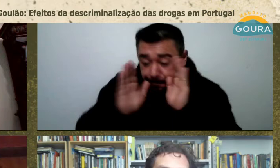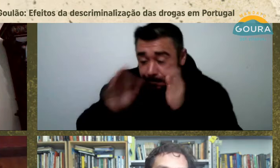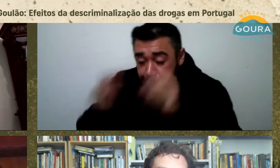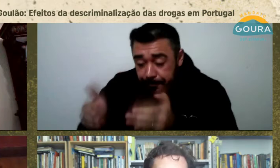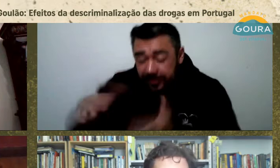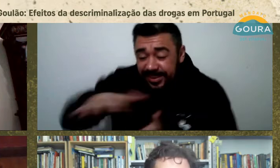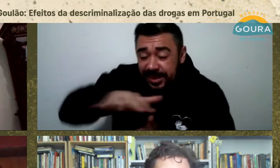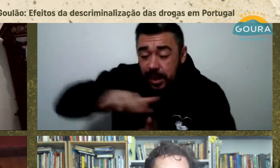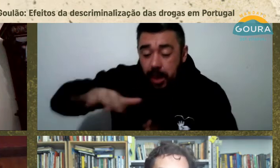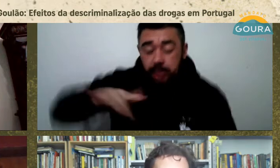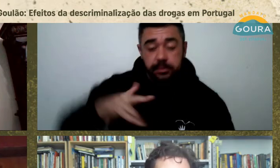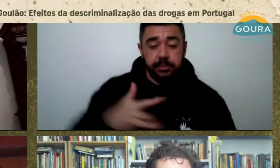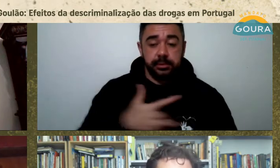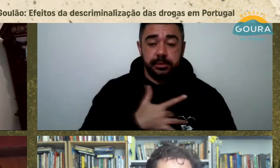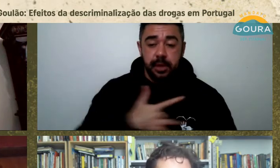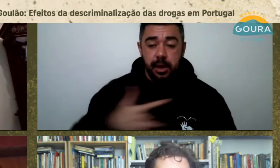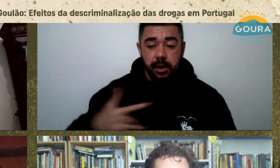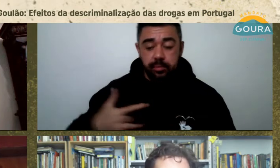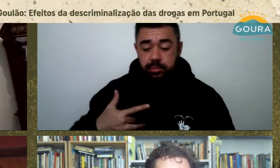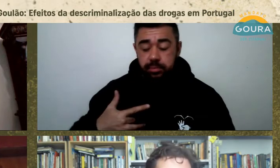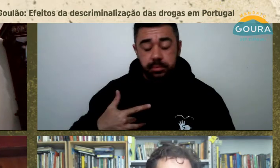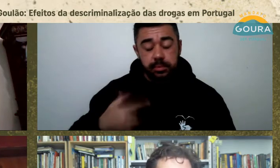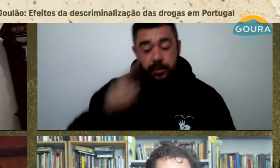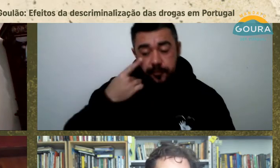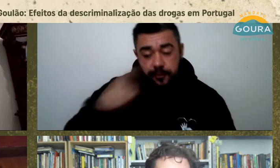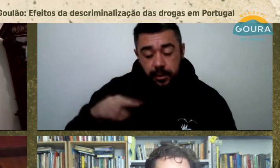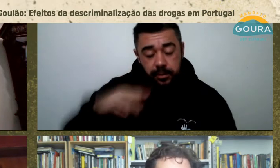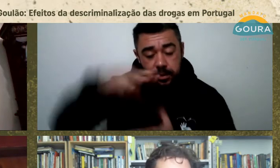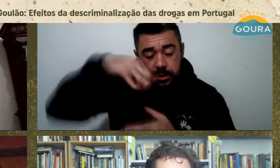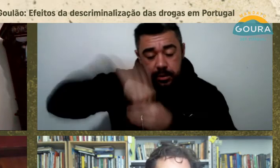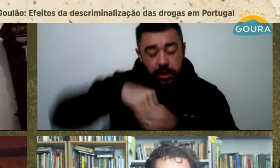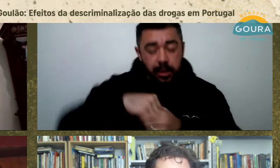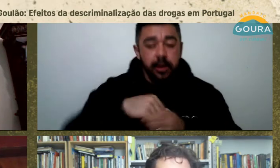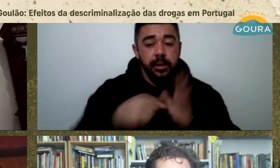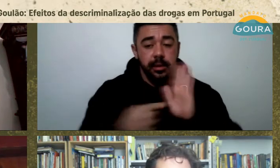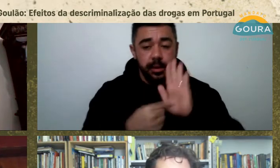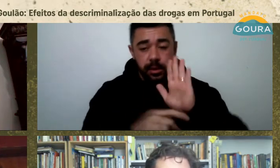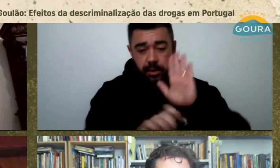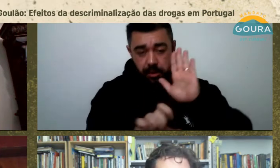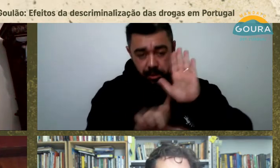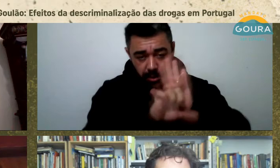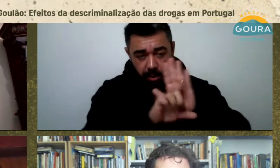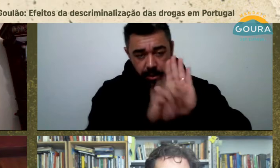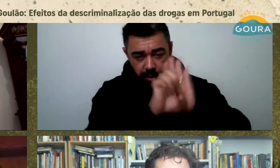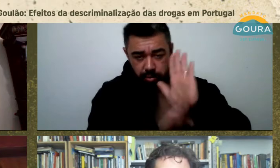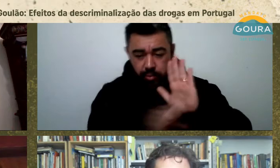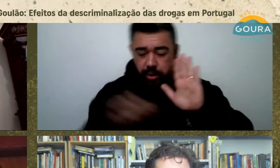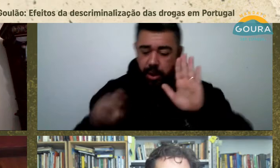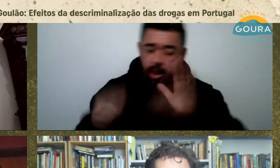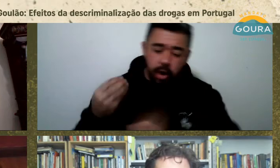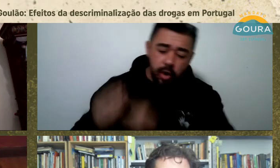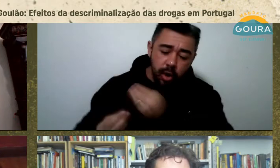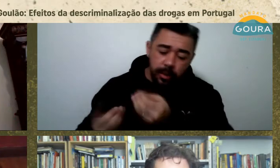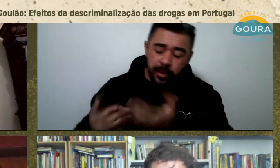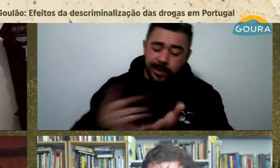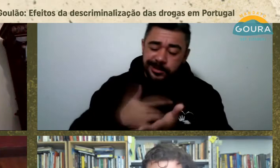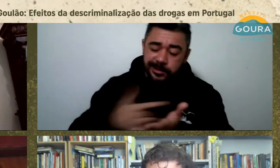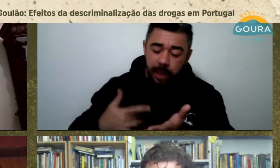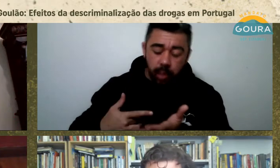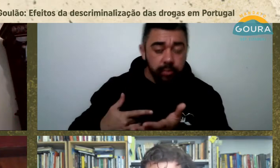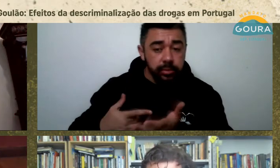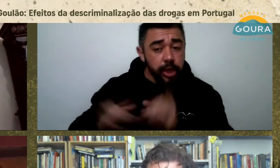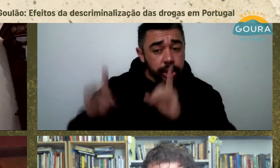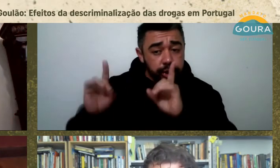saúde, conferindo-lhe um estatuto de condição de saúde com a mesma dignidade que outras